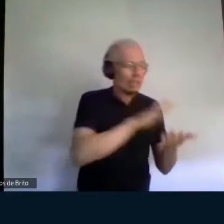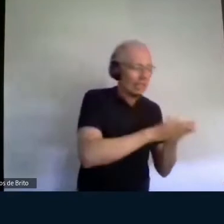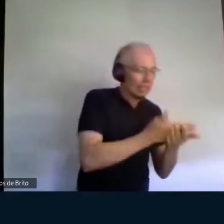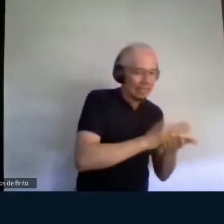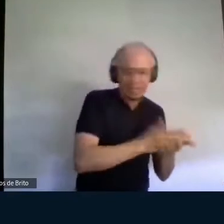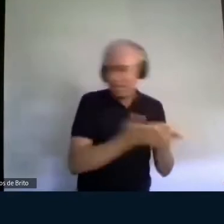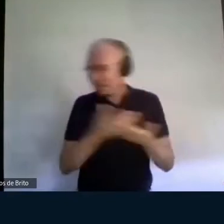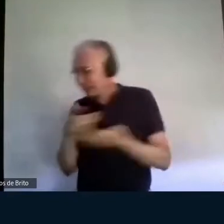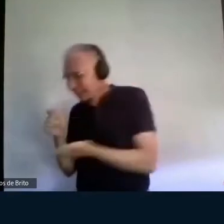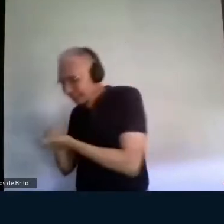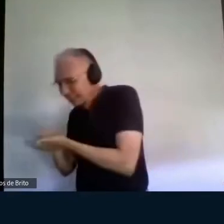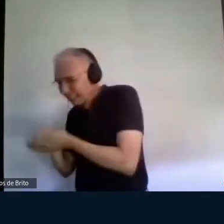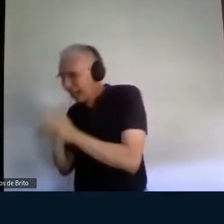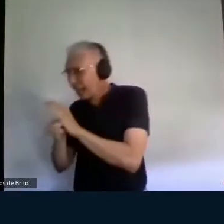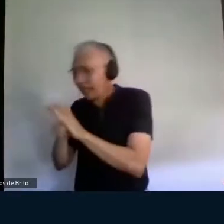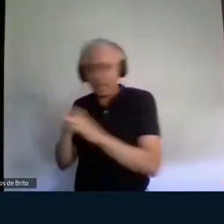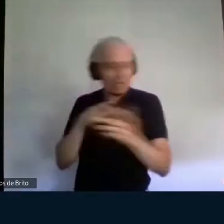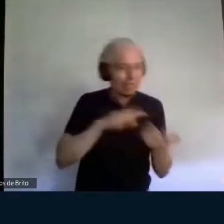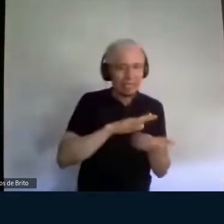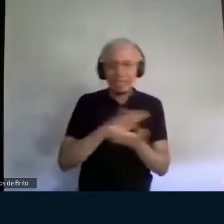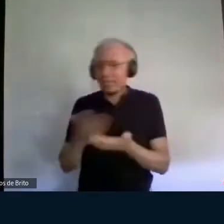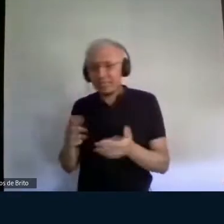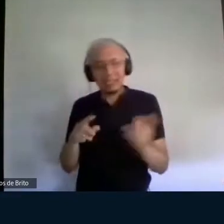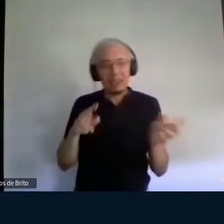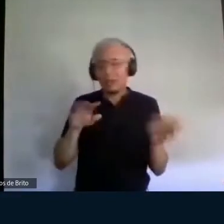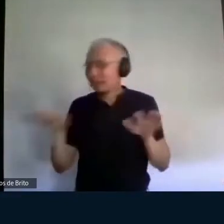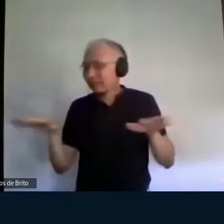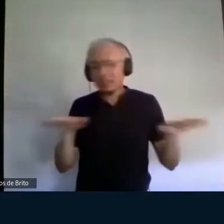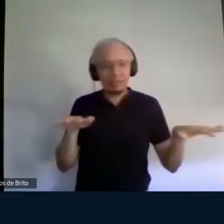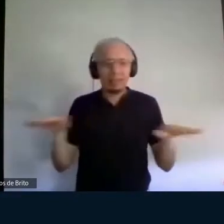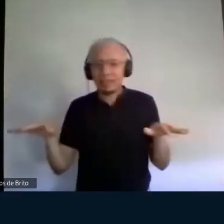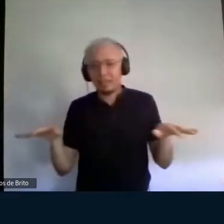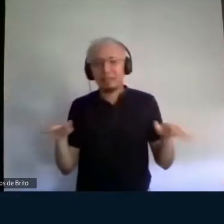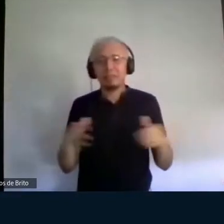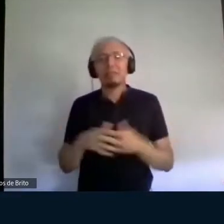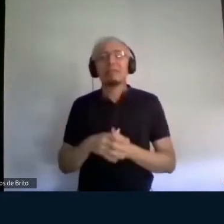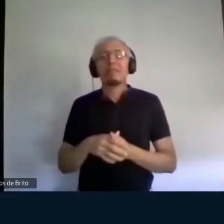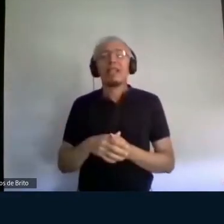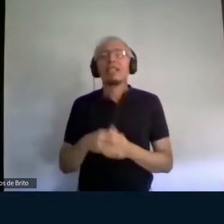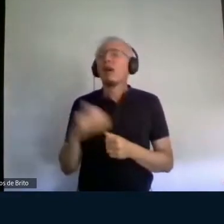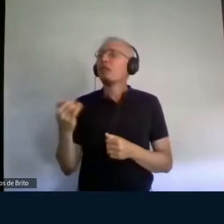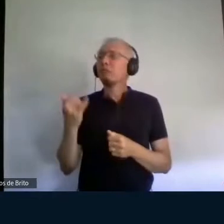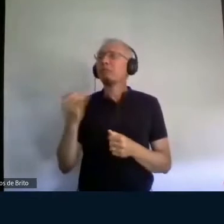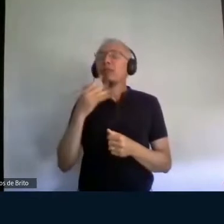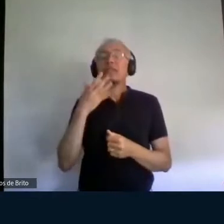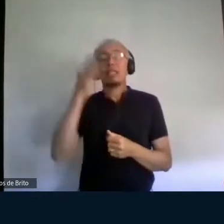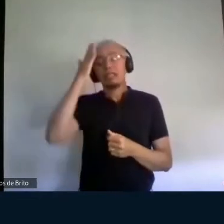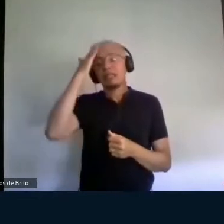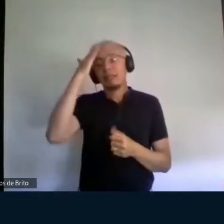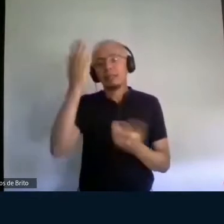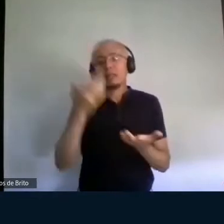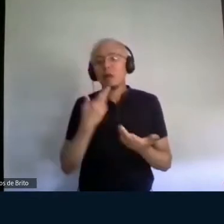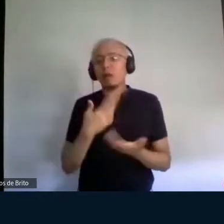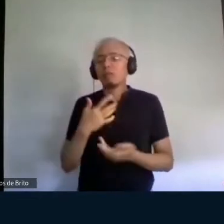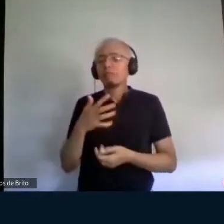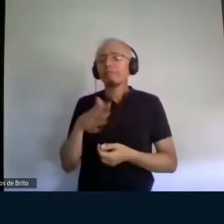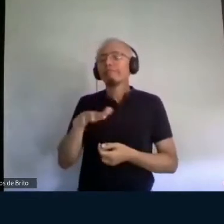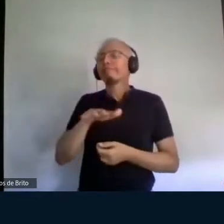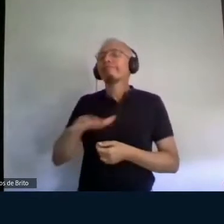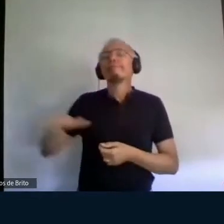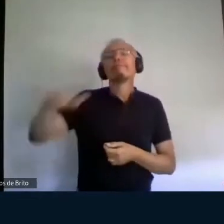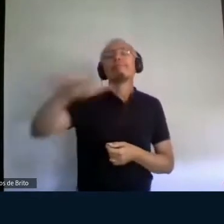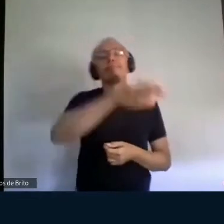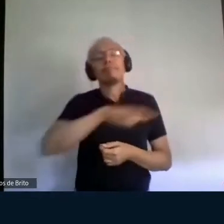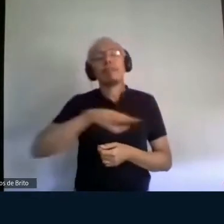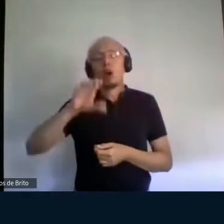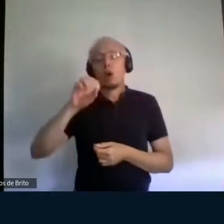e assistindo a sua banca, que é muito importante a gente pensar esse termo comunitário. Por que comunitário?